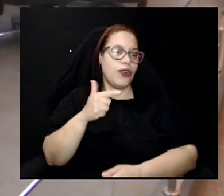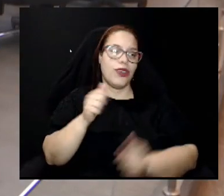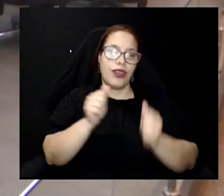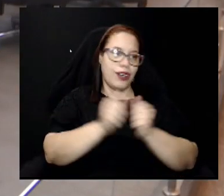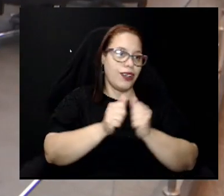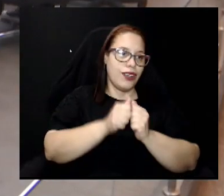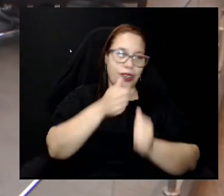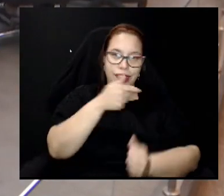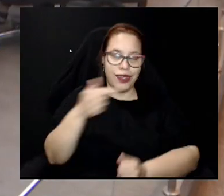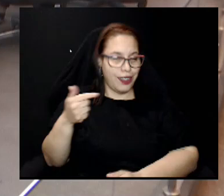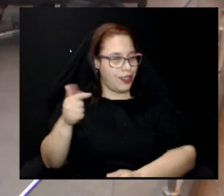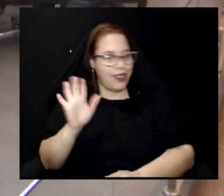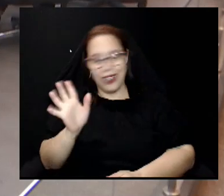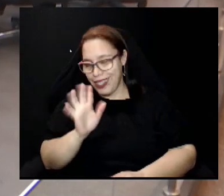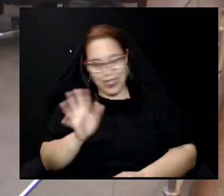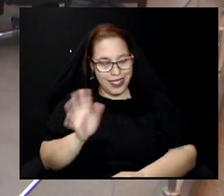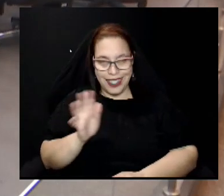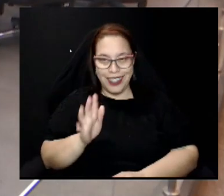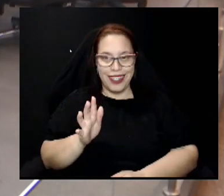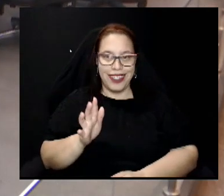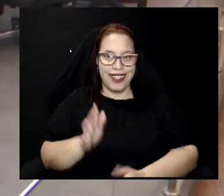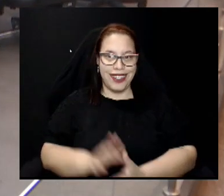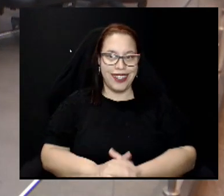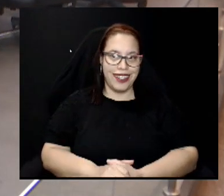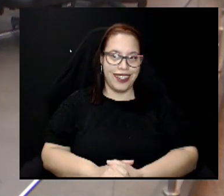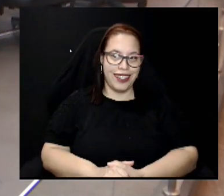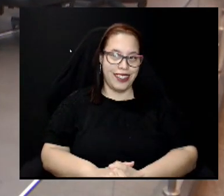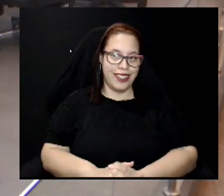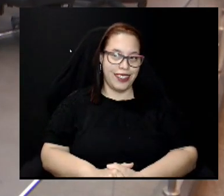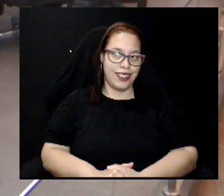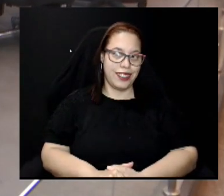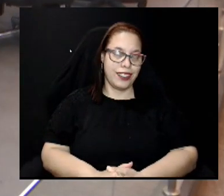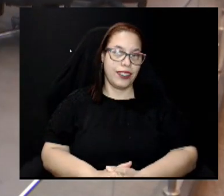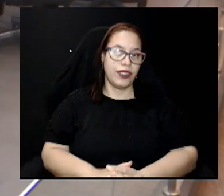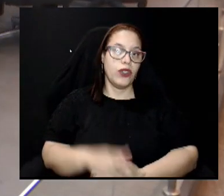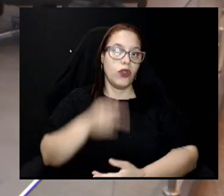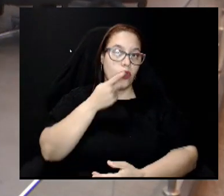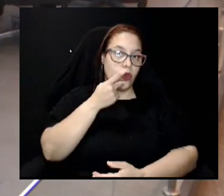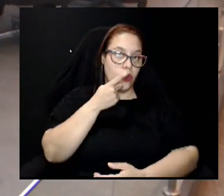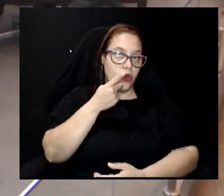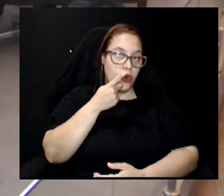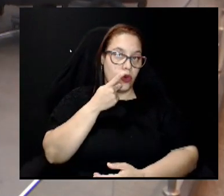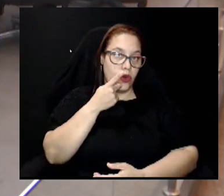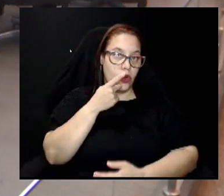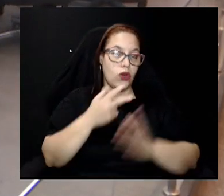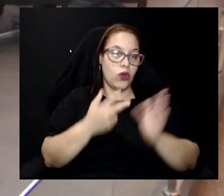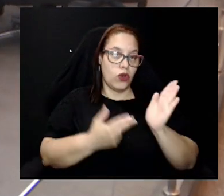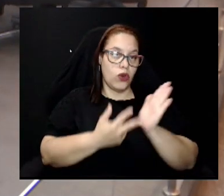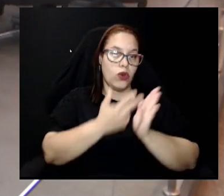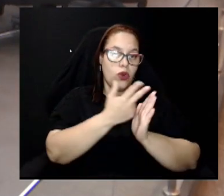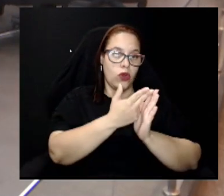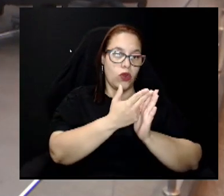Dr. Torres, mas Dr. Torres, o senhor comentou bastante sobre a questão de cirurgia, mas acho que um tema que é